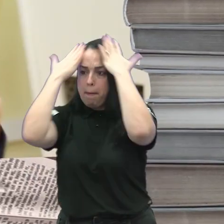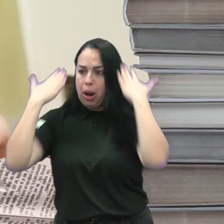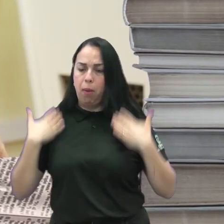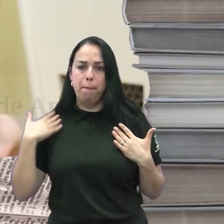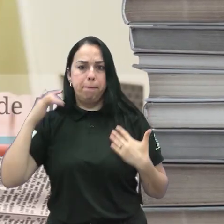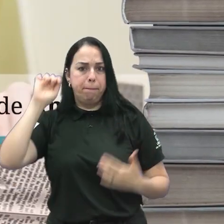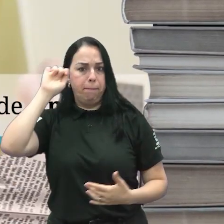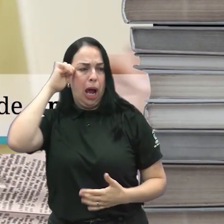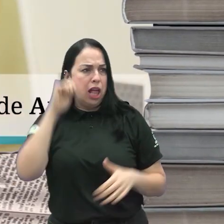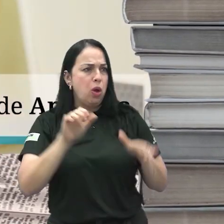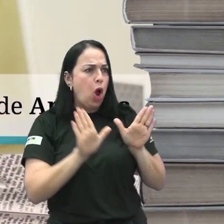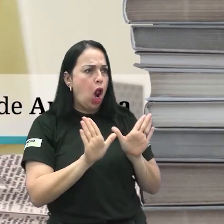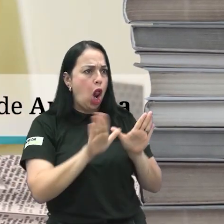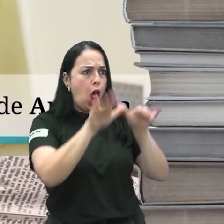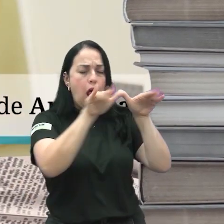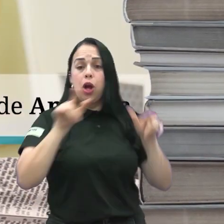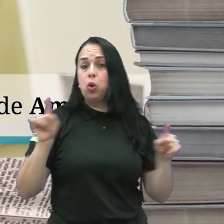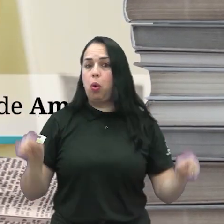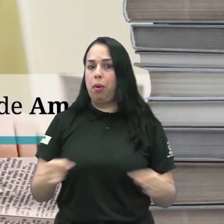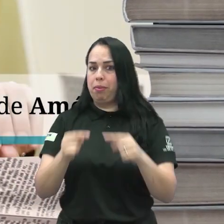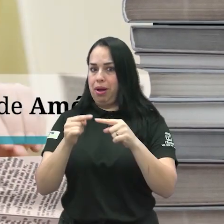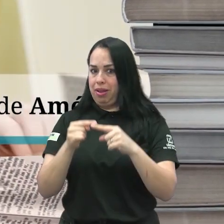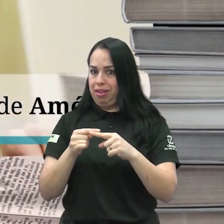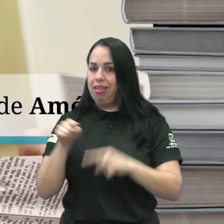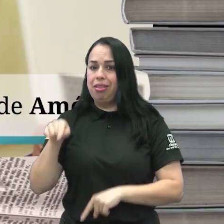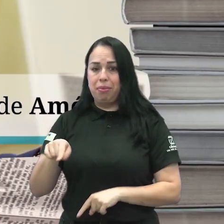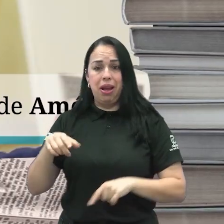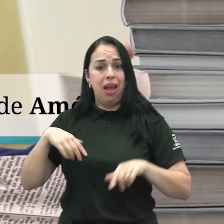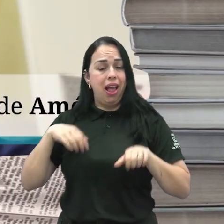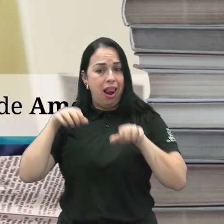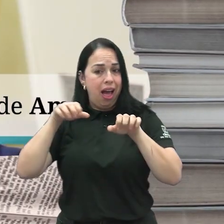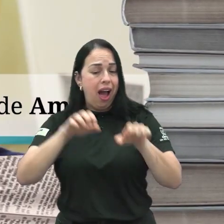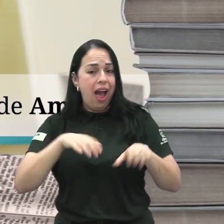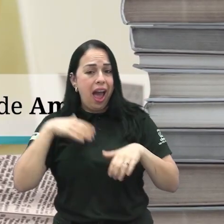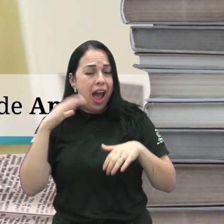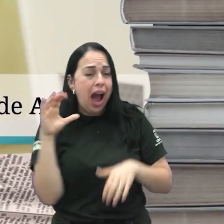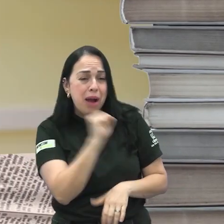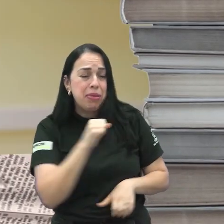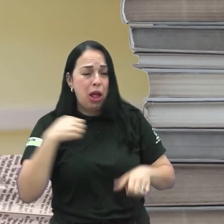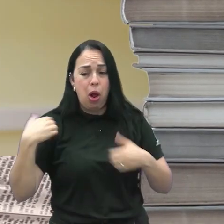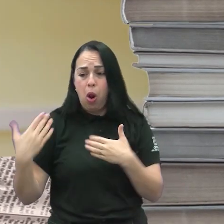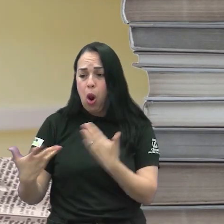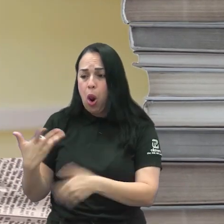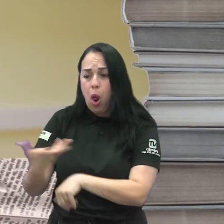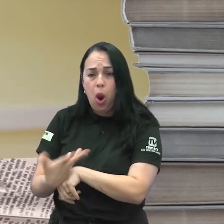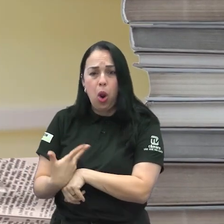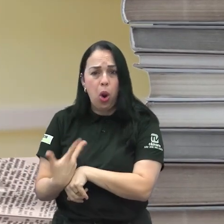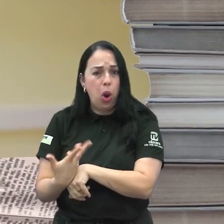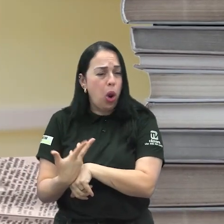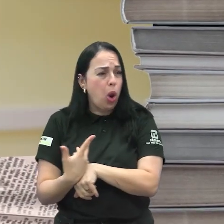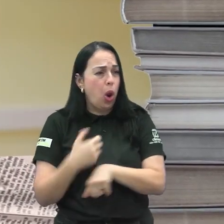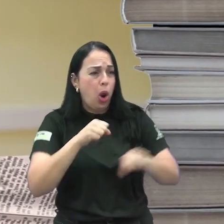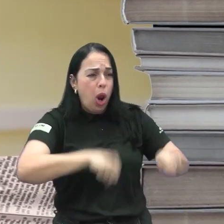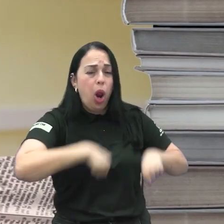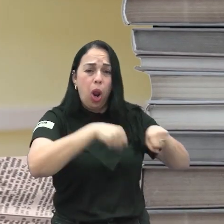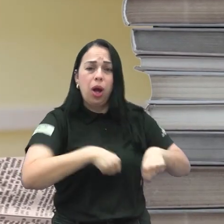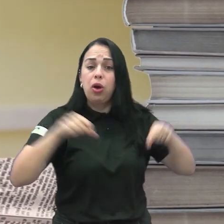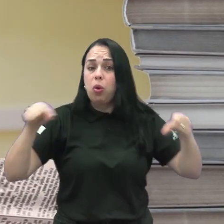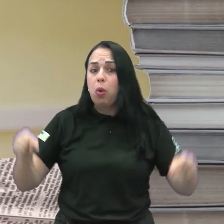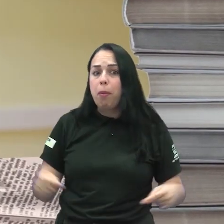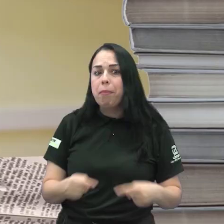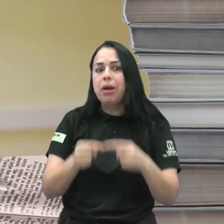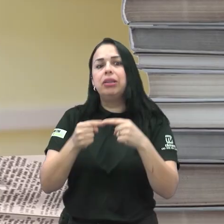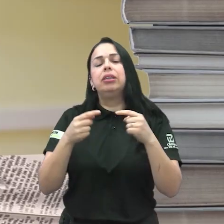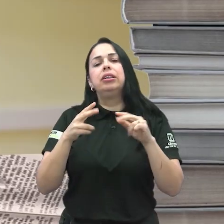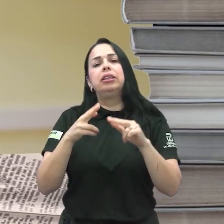rápida como a ema, né? O Haroldo de Campos vai dizer que isso é outro anagrama. Então, sempre construída